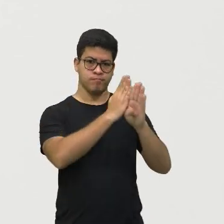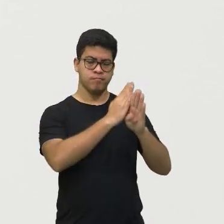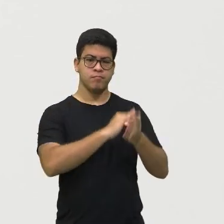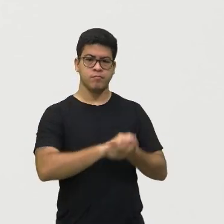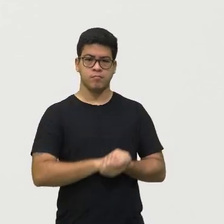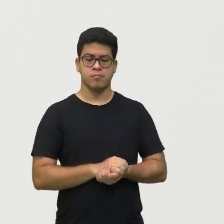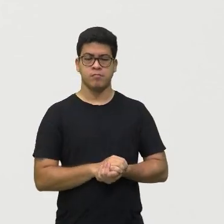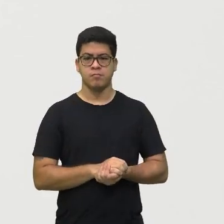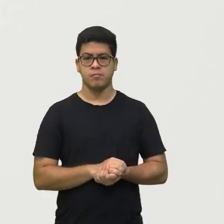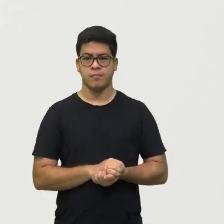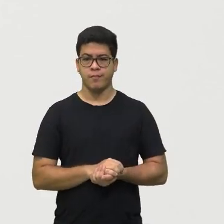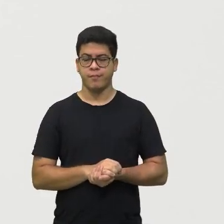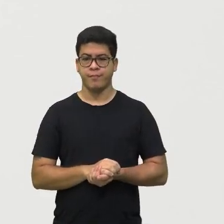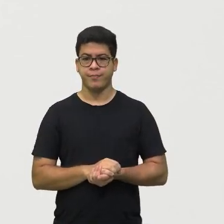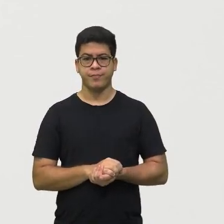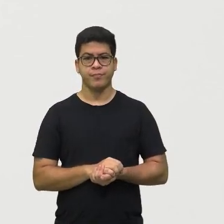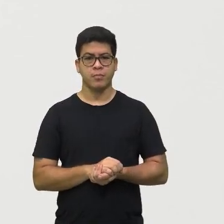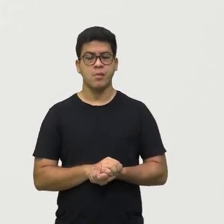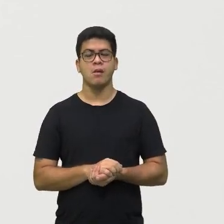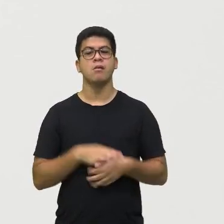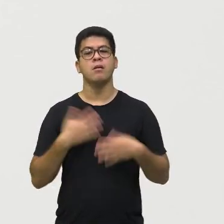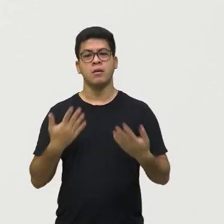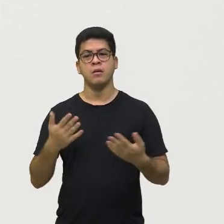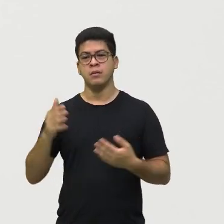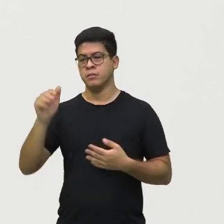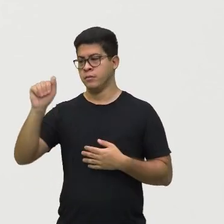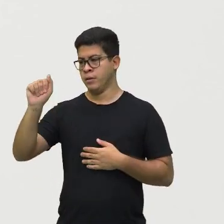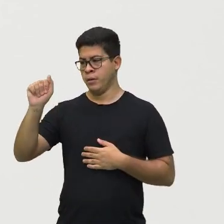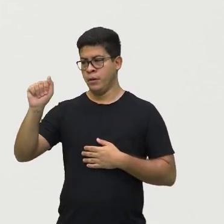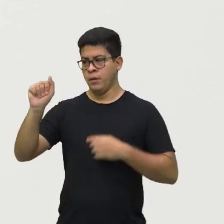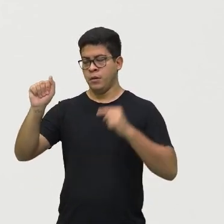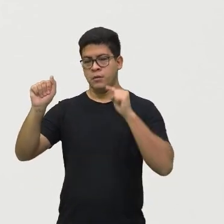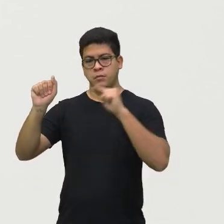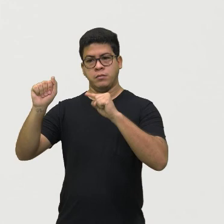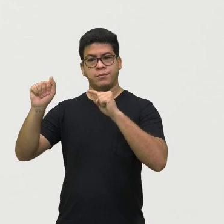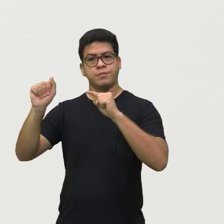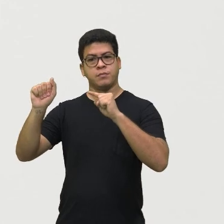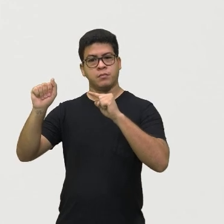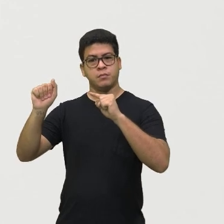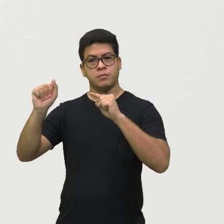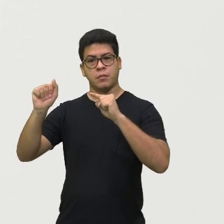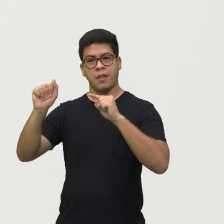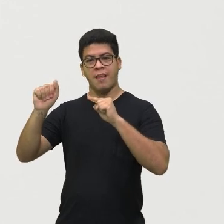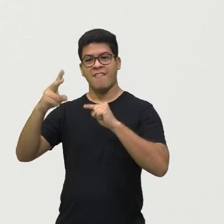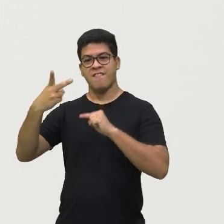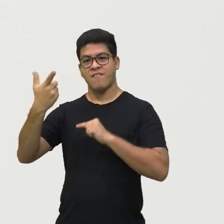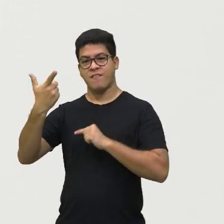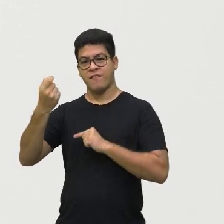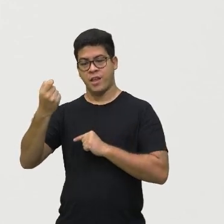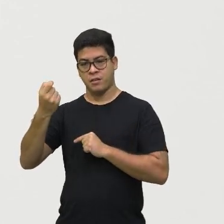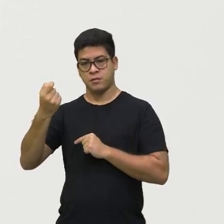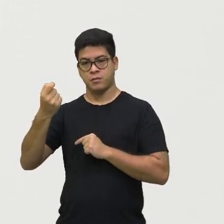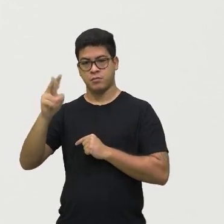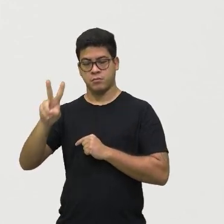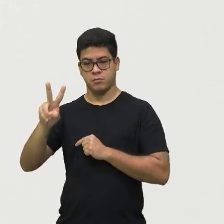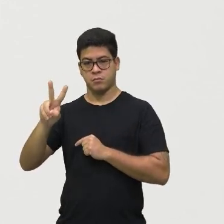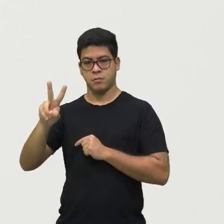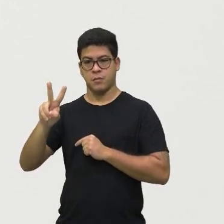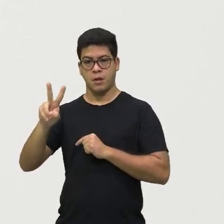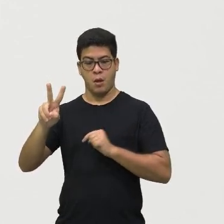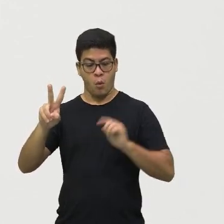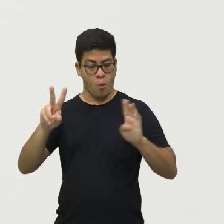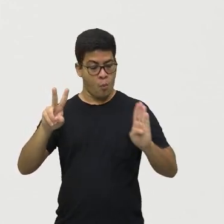ó, uma superfície equipotencial onde está o ponto A, que tem um potencial de 20 volts, e a superfície equipotencial